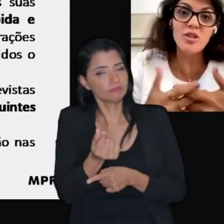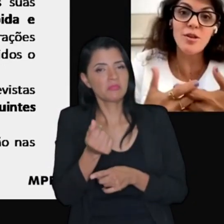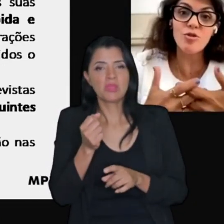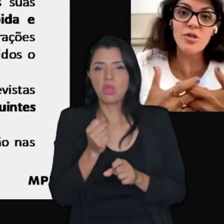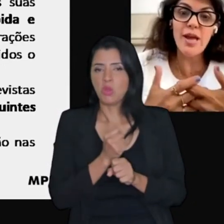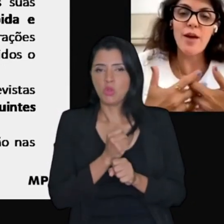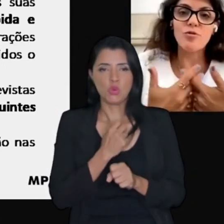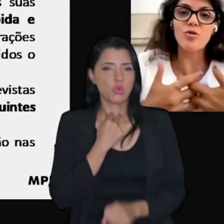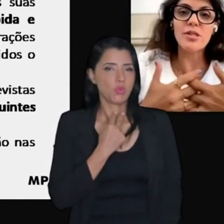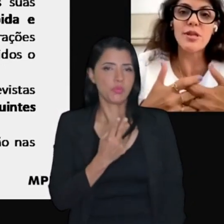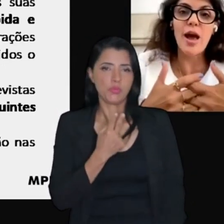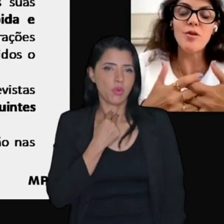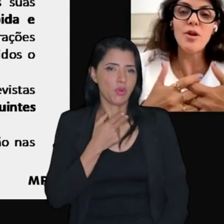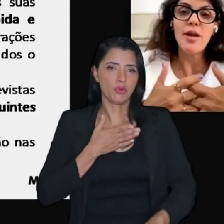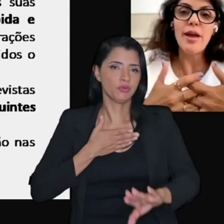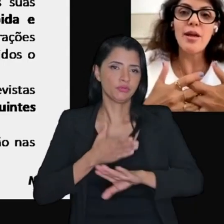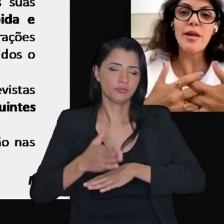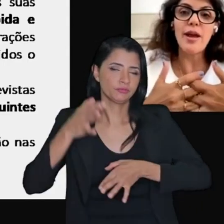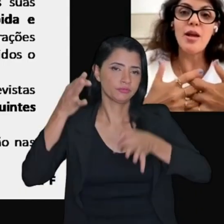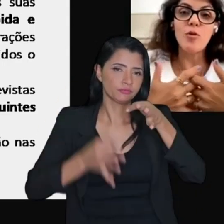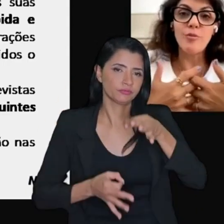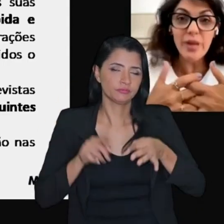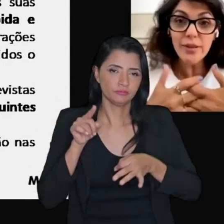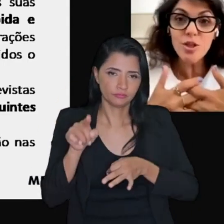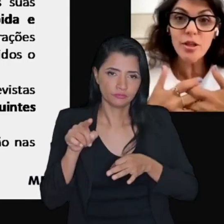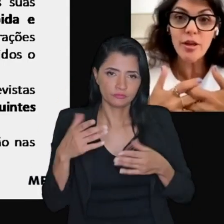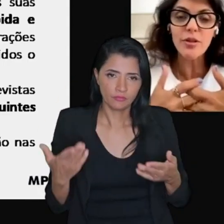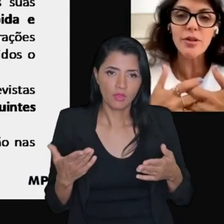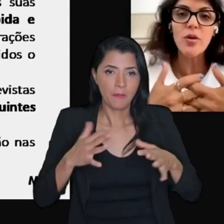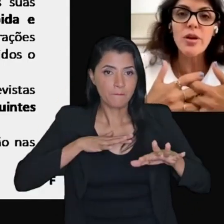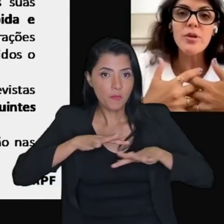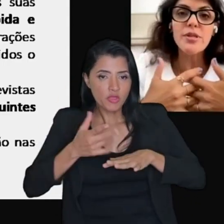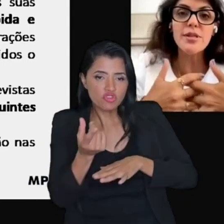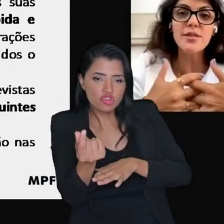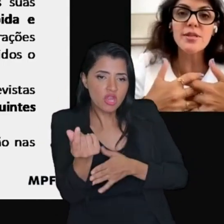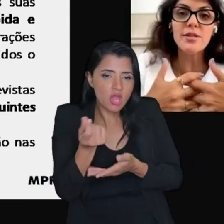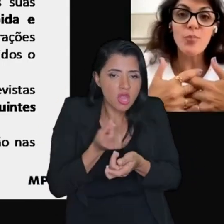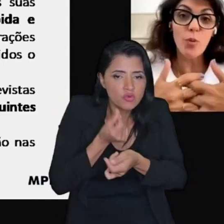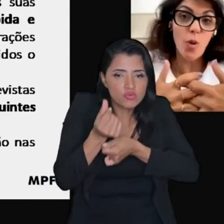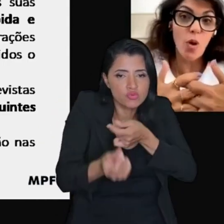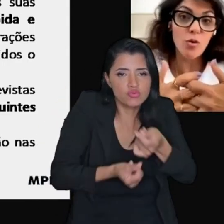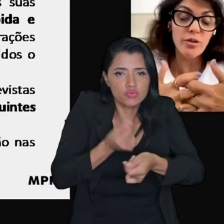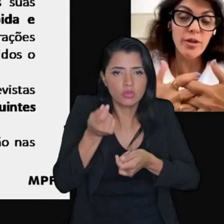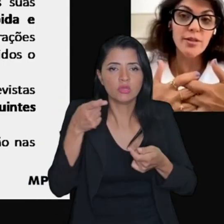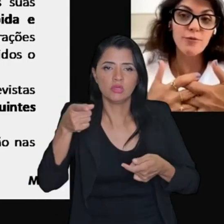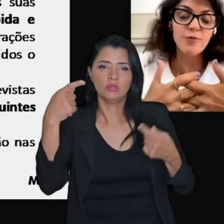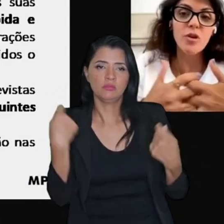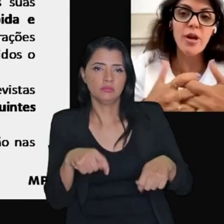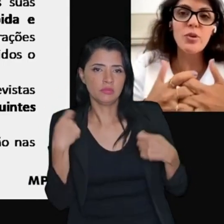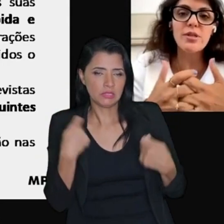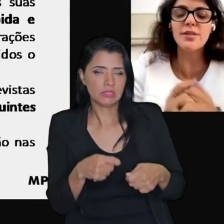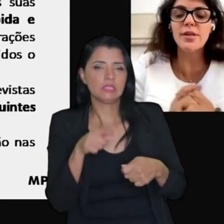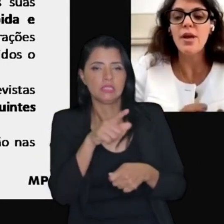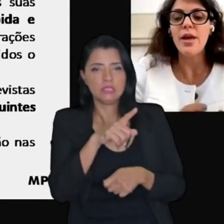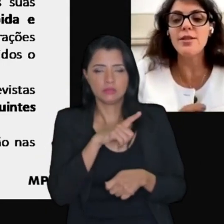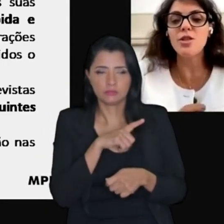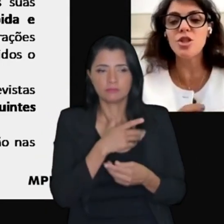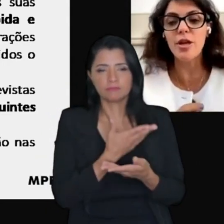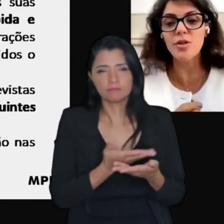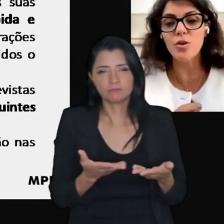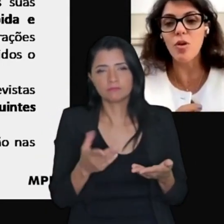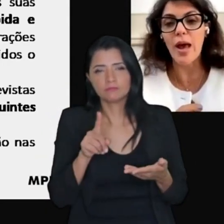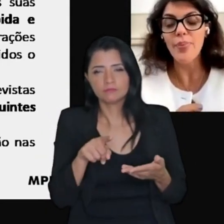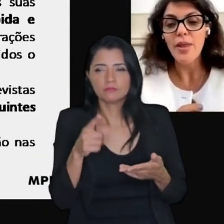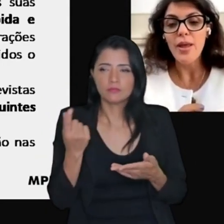posso engessar o judiciário ele movimenta dinheiro, então ele precisa, para um bloco de integração funcionar, precisa